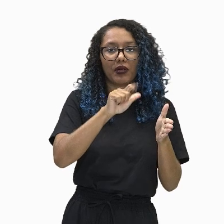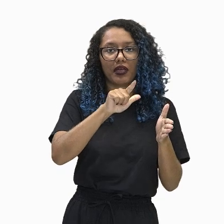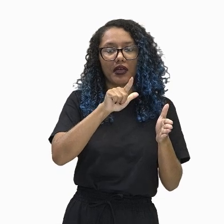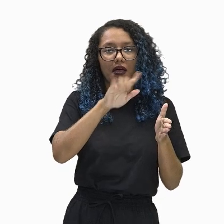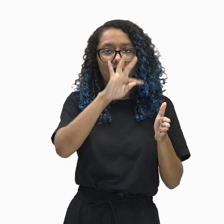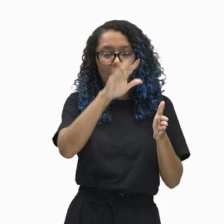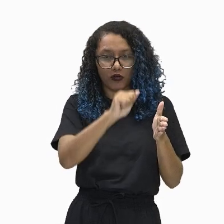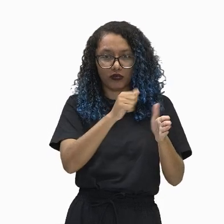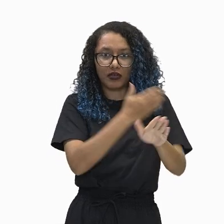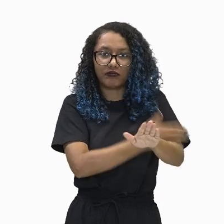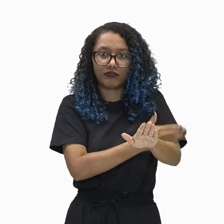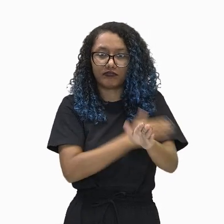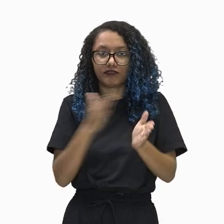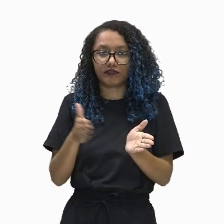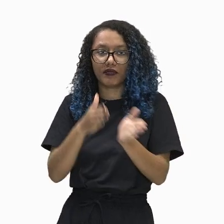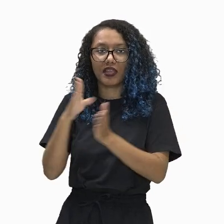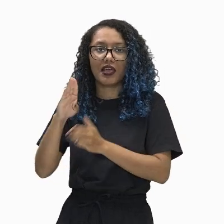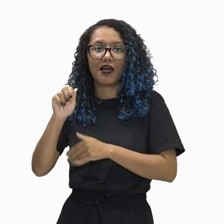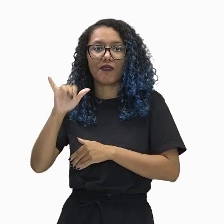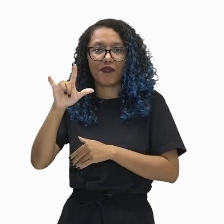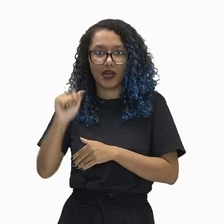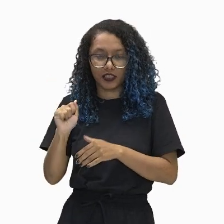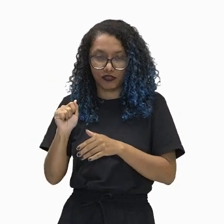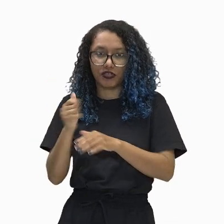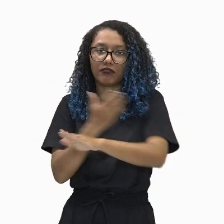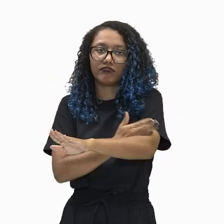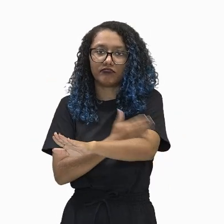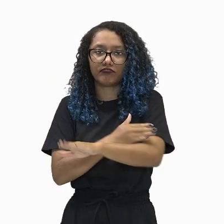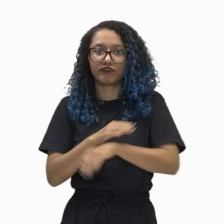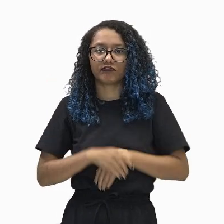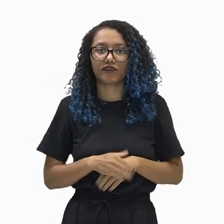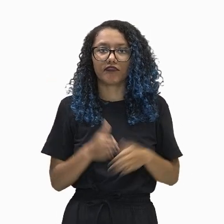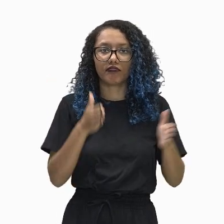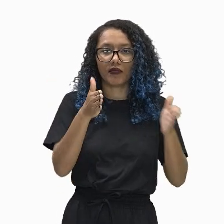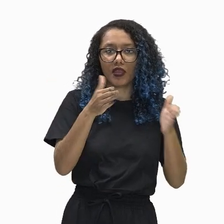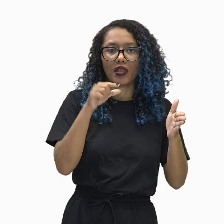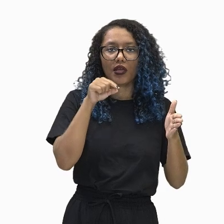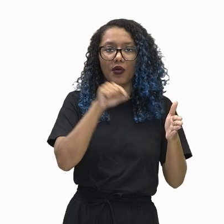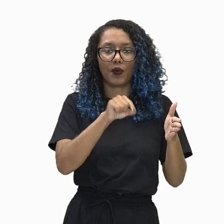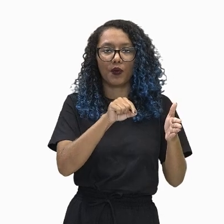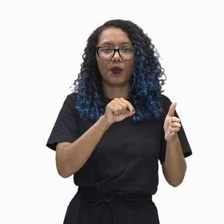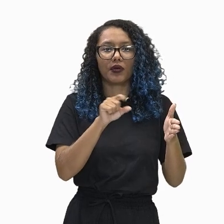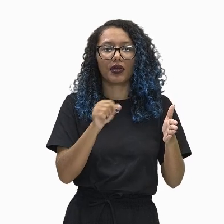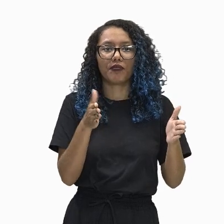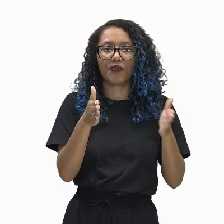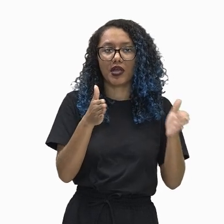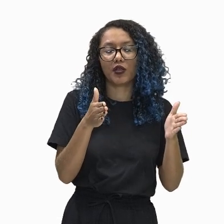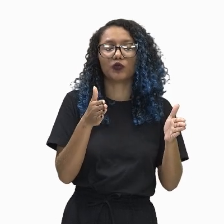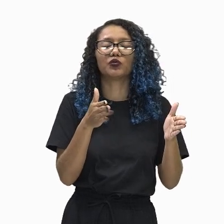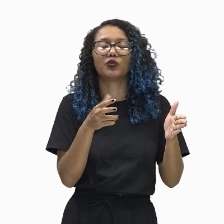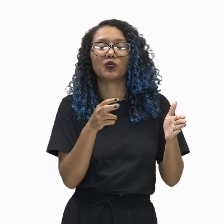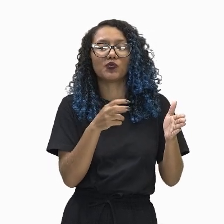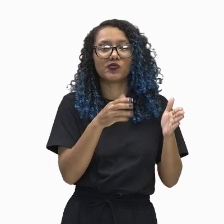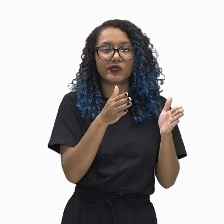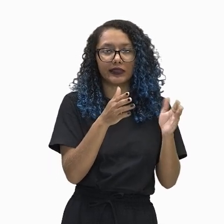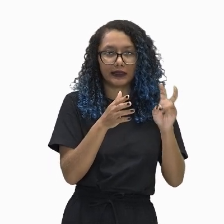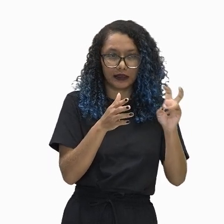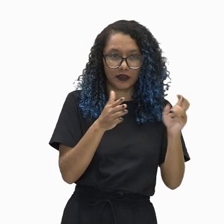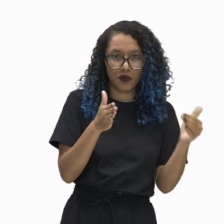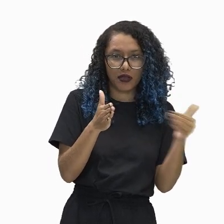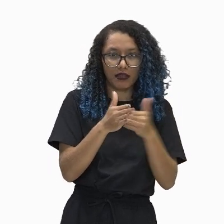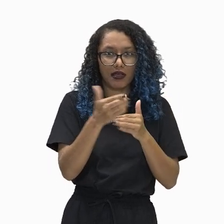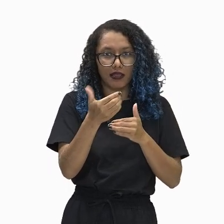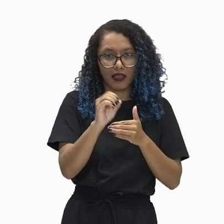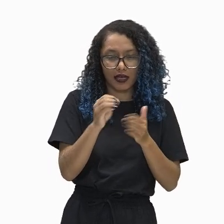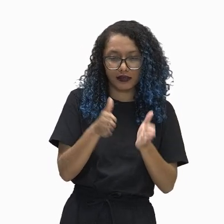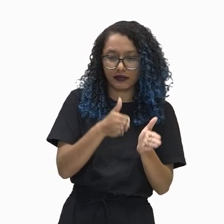Considerava-se a Alta Idade Média o período compreendido entre os séculos 5 a 10, e a Baixa